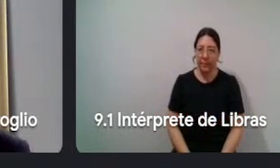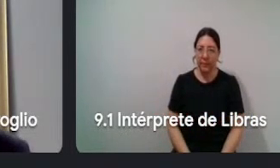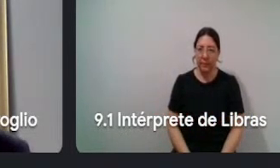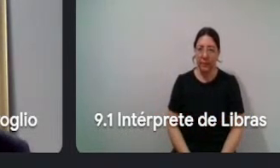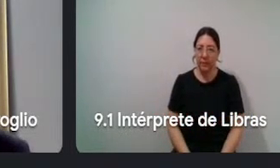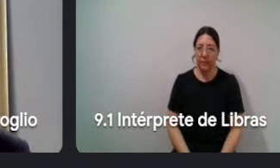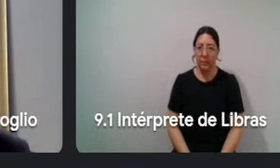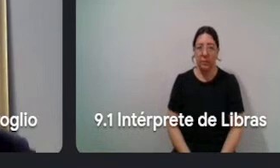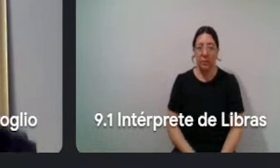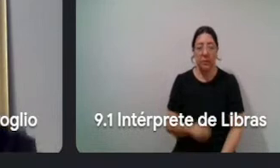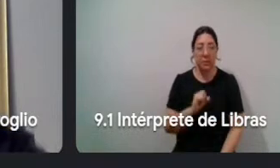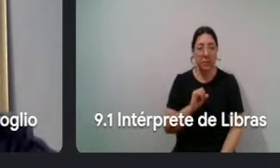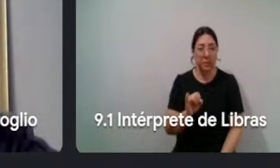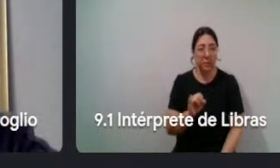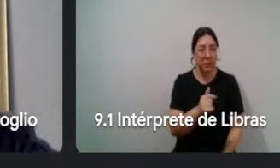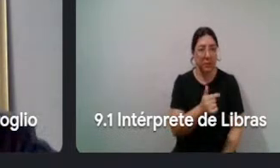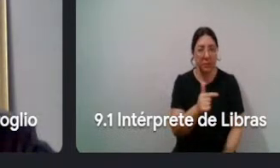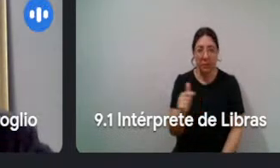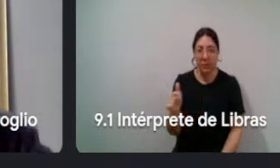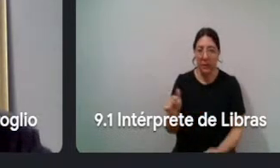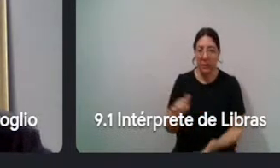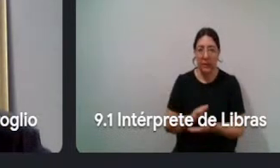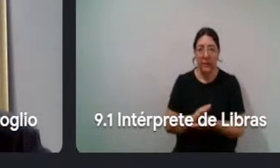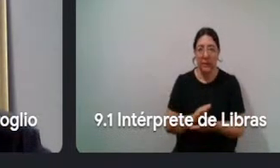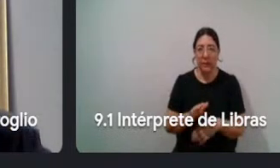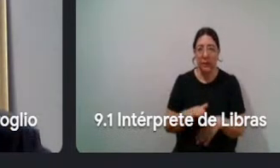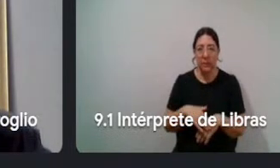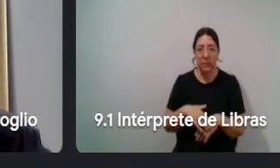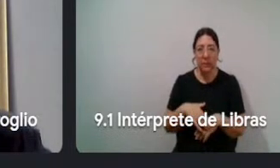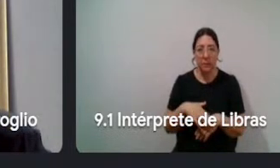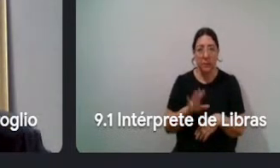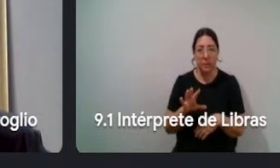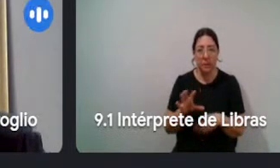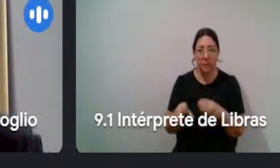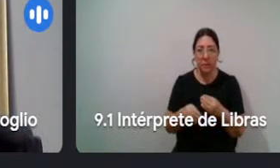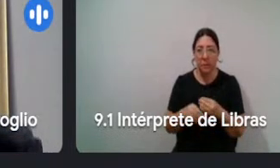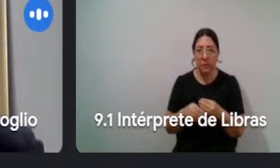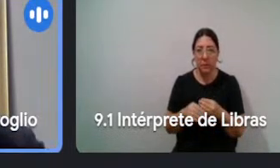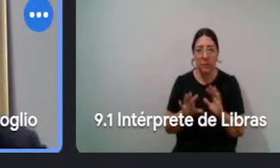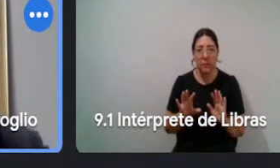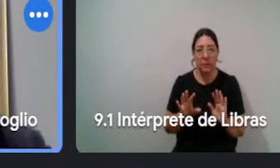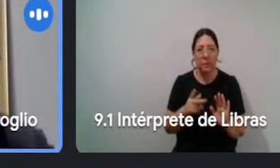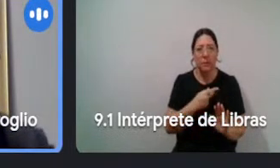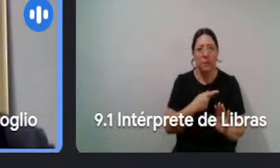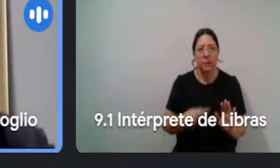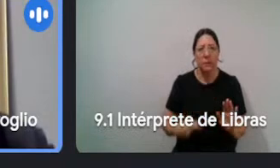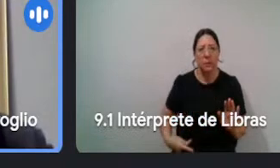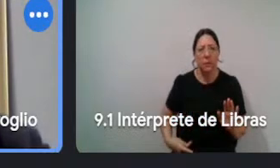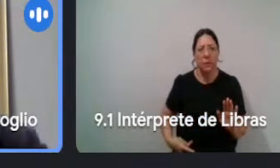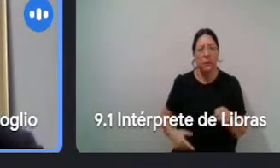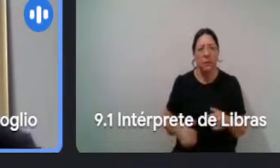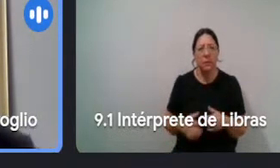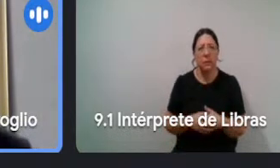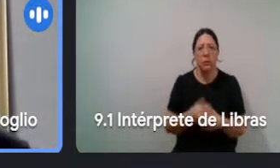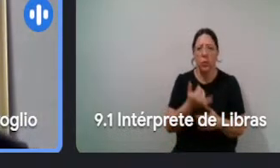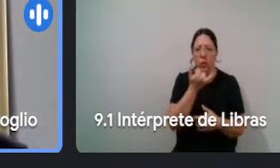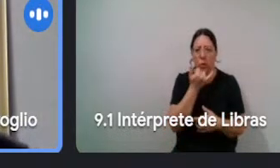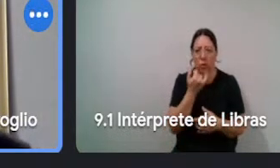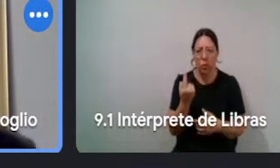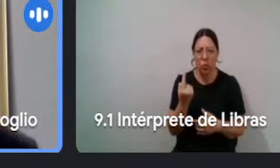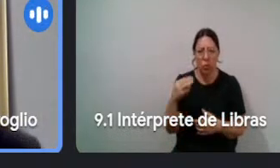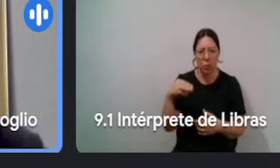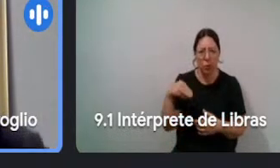não havendo mais assunto a ser tratado, agradeço a presença. Senhor presidente, desculpe um minutinho